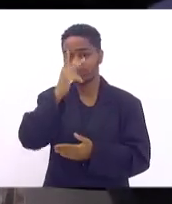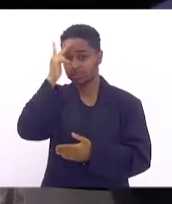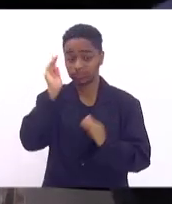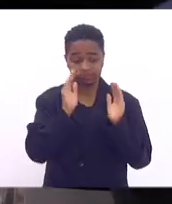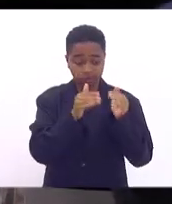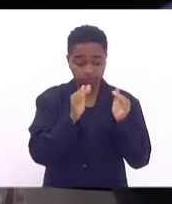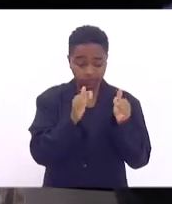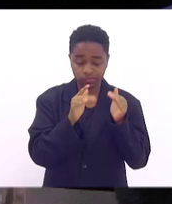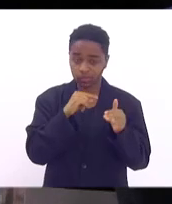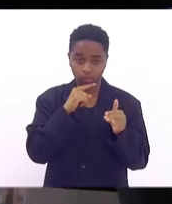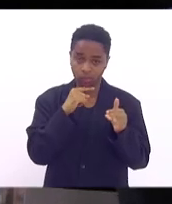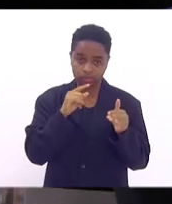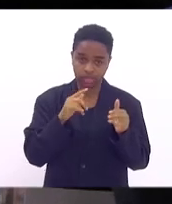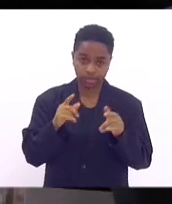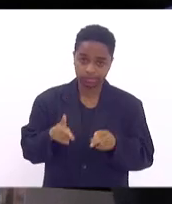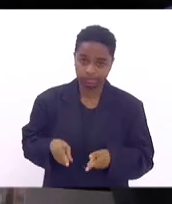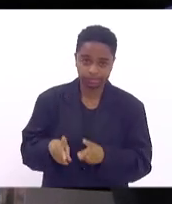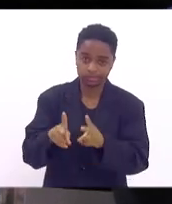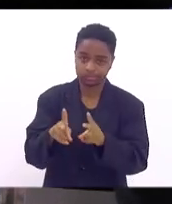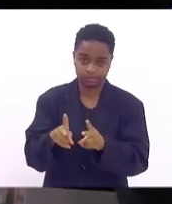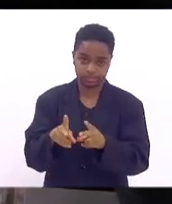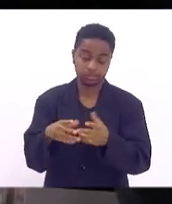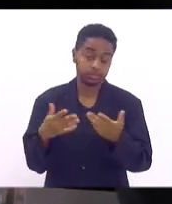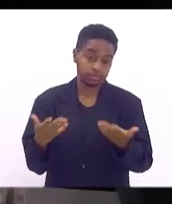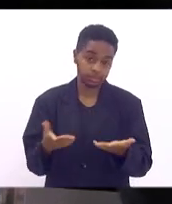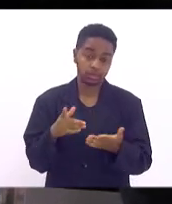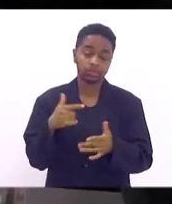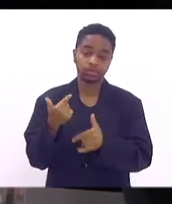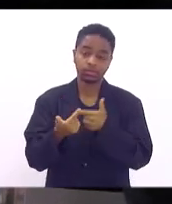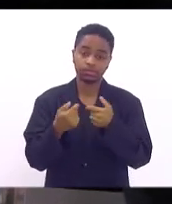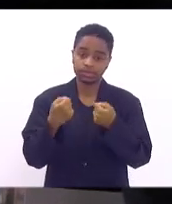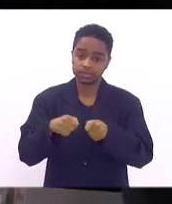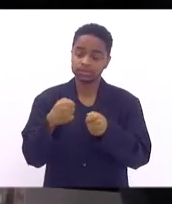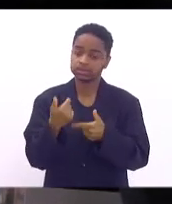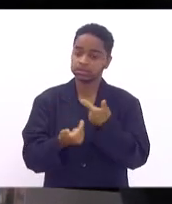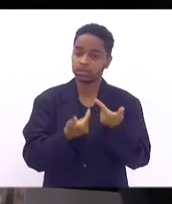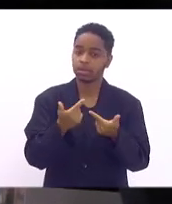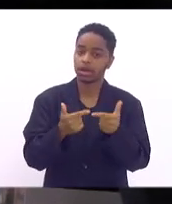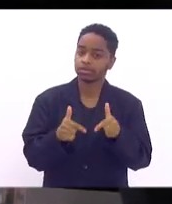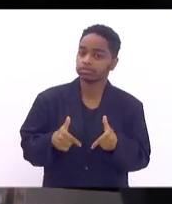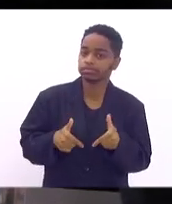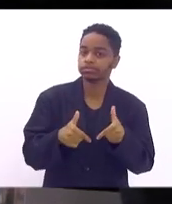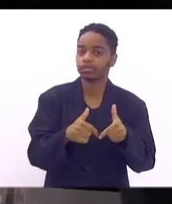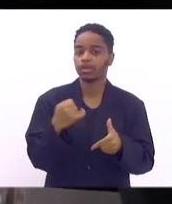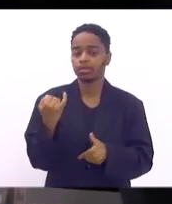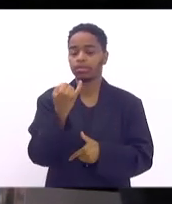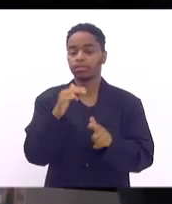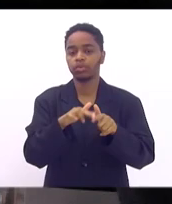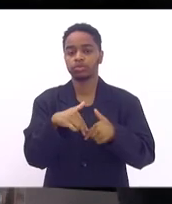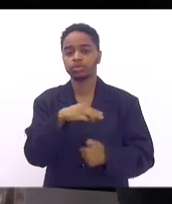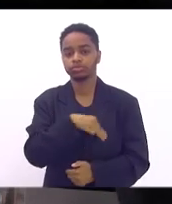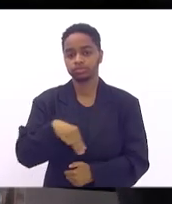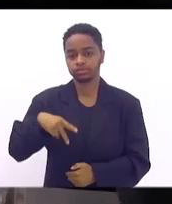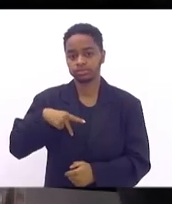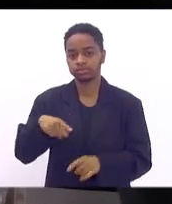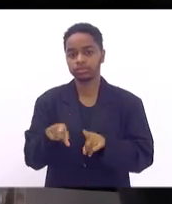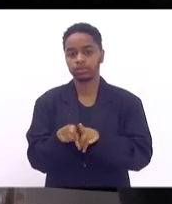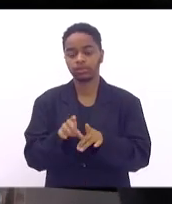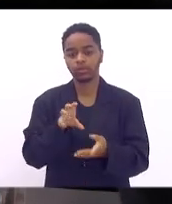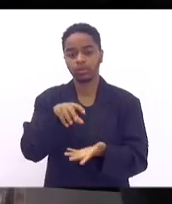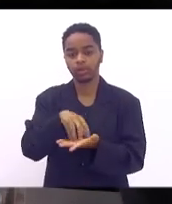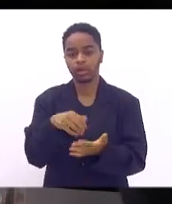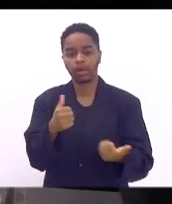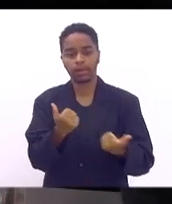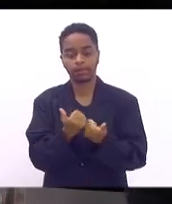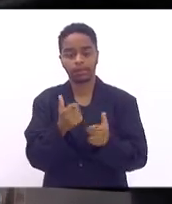não conseguem, né? E é um trabalho muito importante que precisa ser feito e por isso que o Ministério Público, o Núcleo de Apoio às Vítimas,